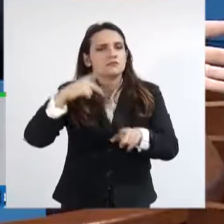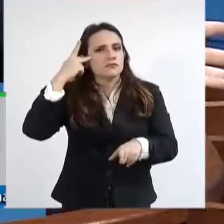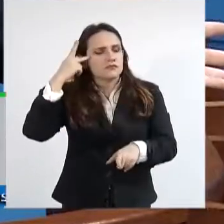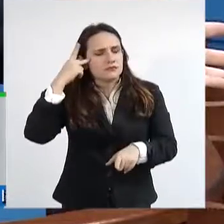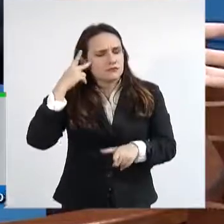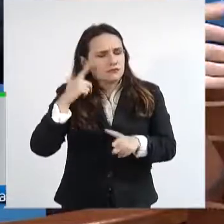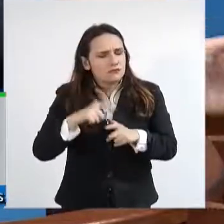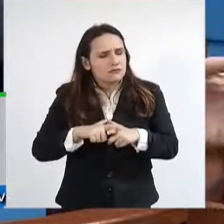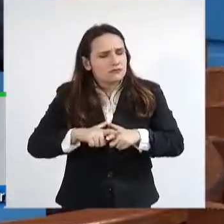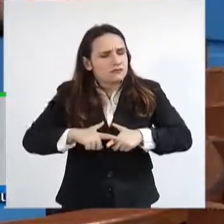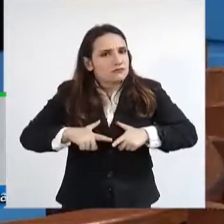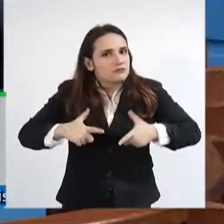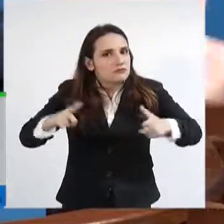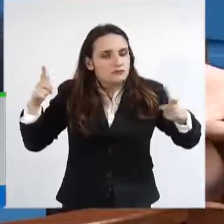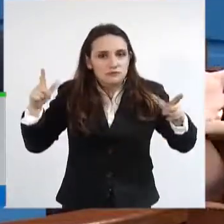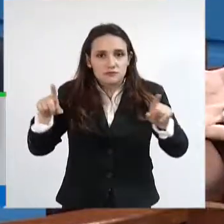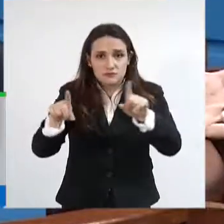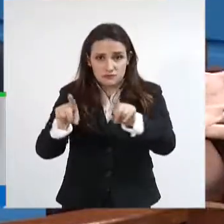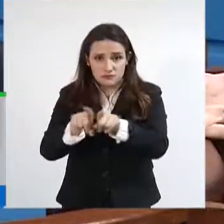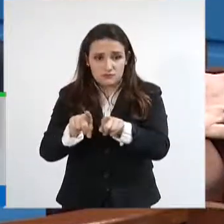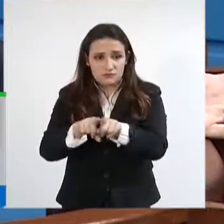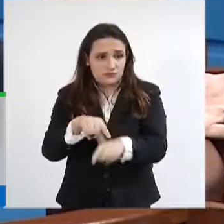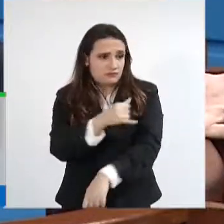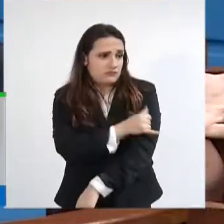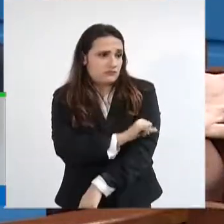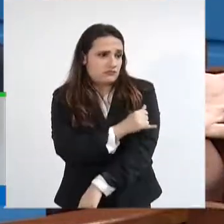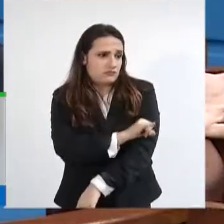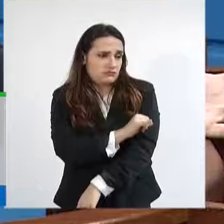uma passeata monstruosa, no Rio de Janeiro,